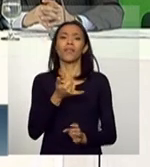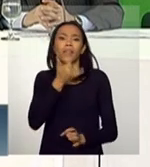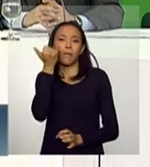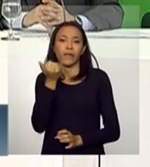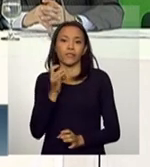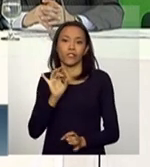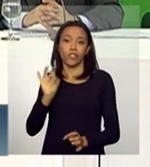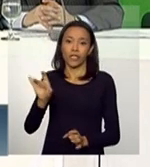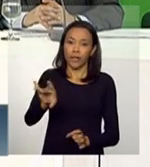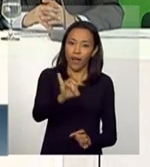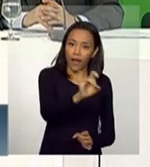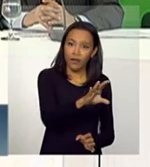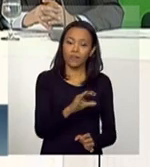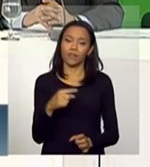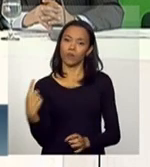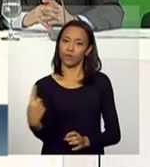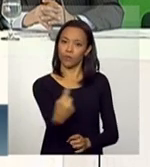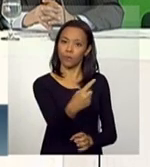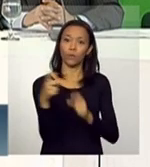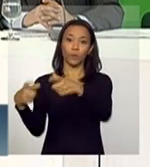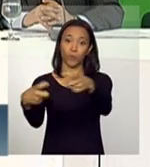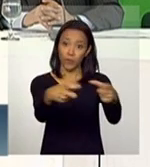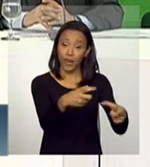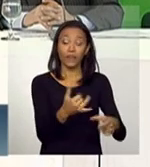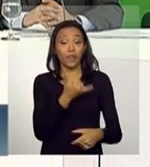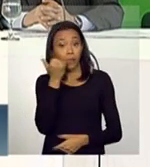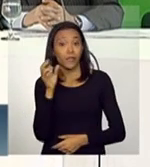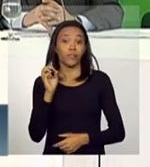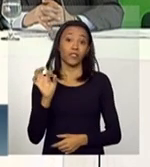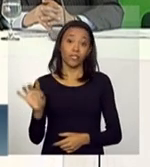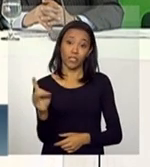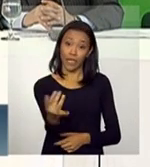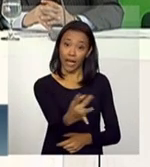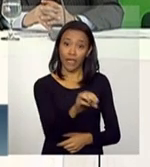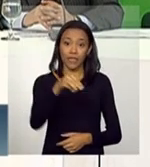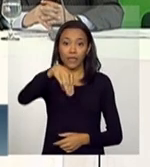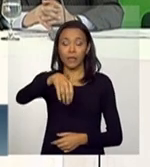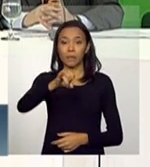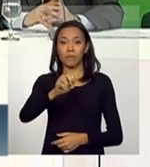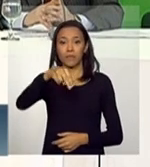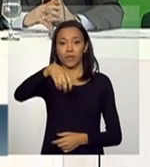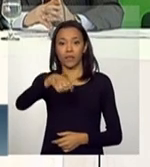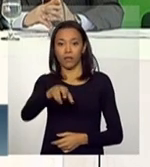área, dependerá de cada empreendimento, dependerá de cada minério a ser pesquisado.